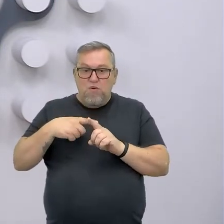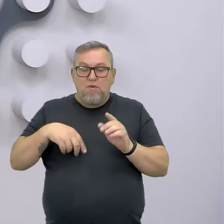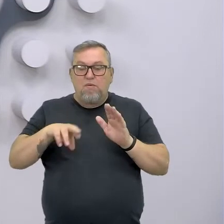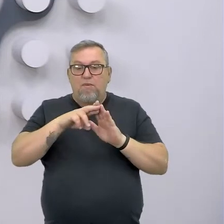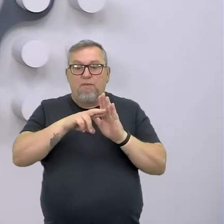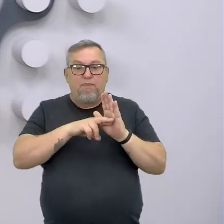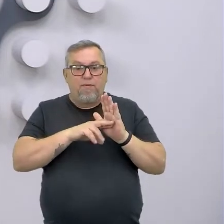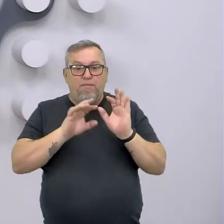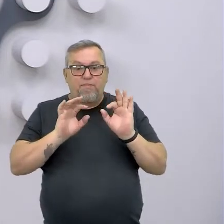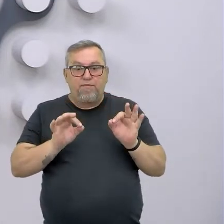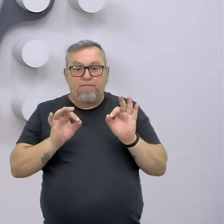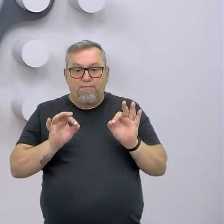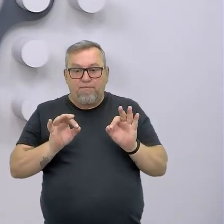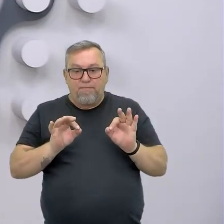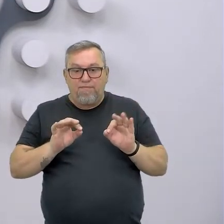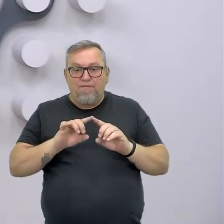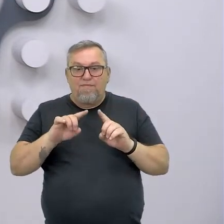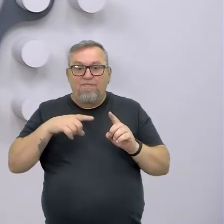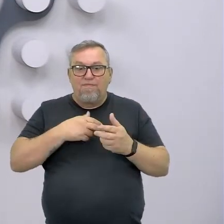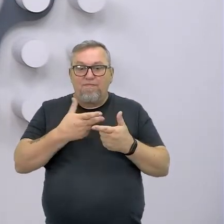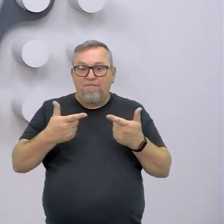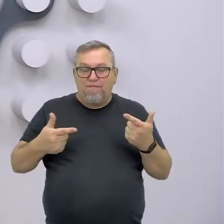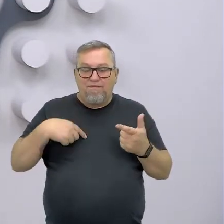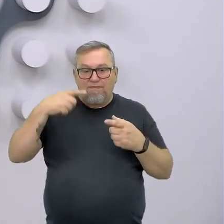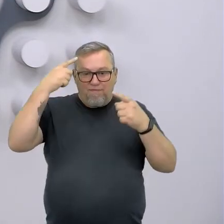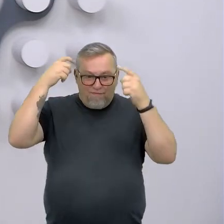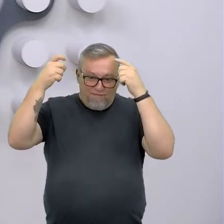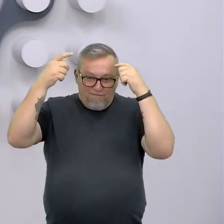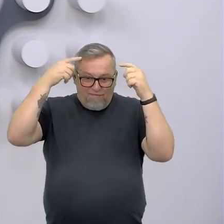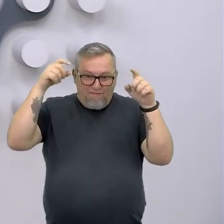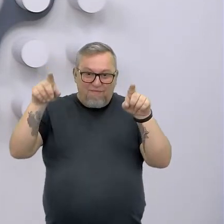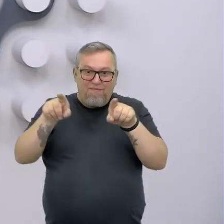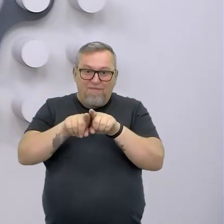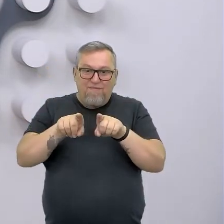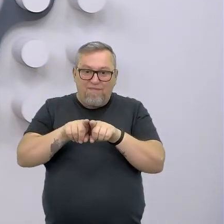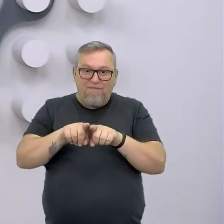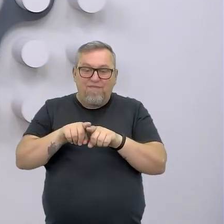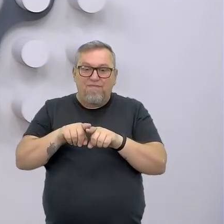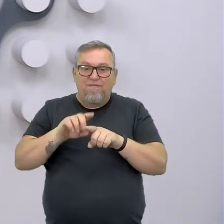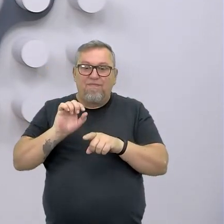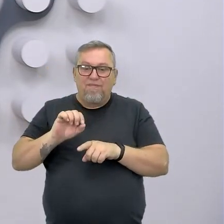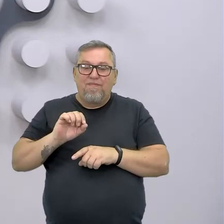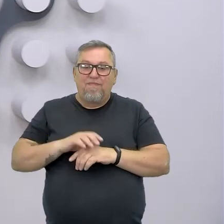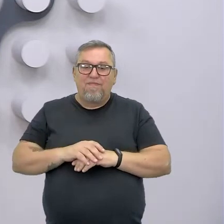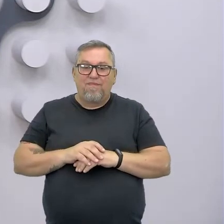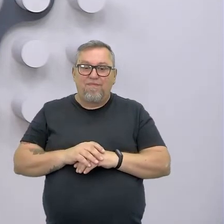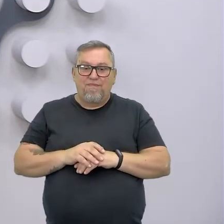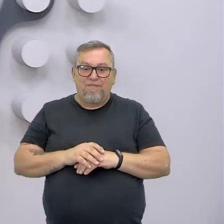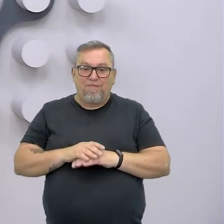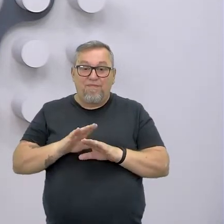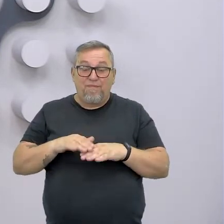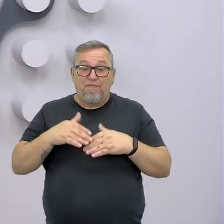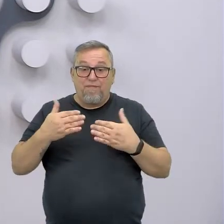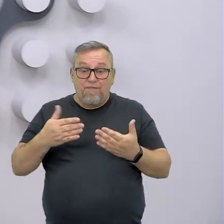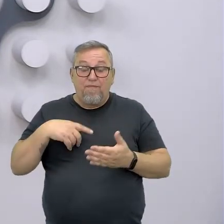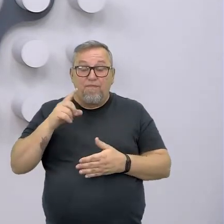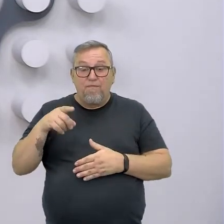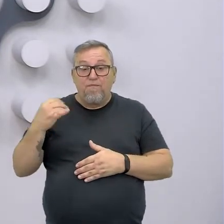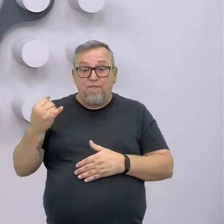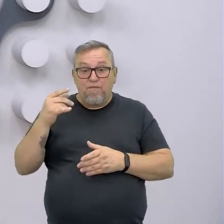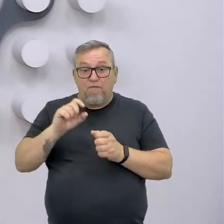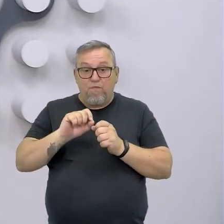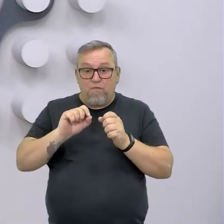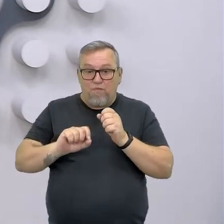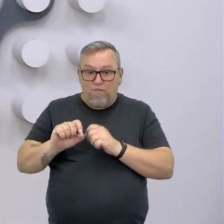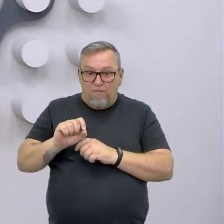e tais coisas, por tais e tais invenções, por tais e tais revoluções e que seja. Então daí é importante fazer o